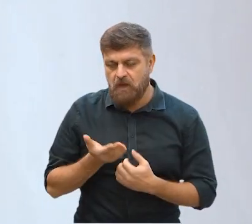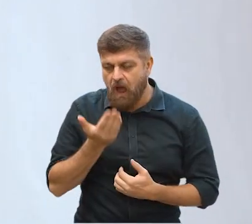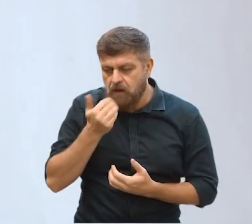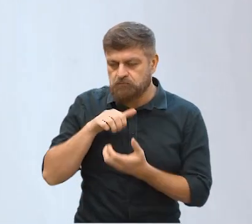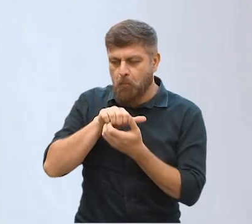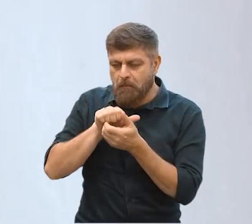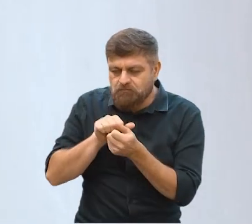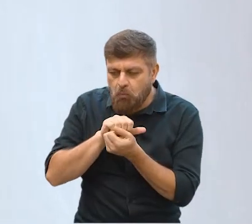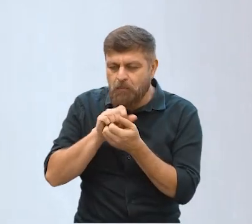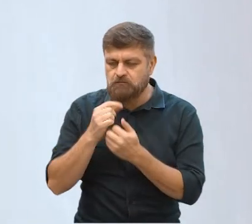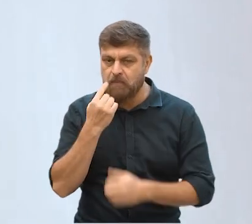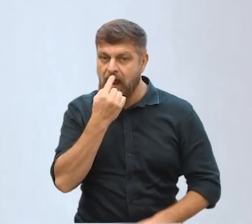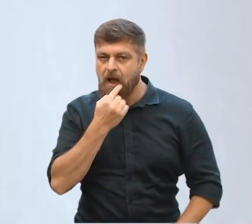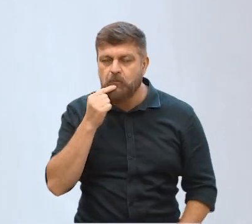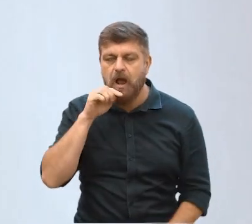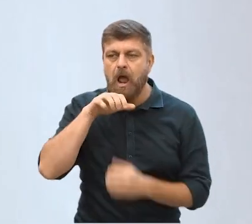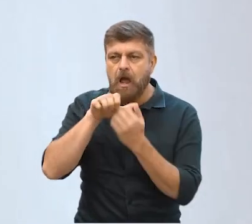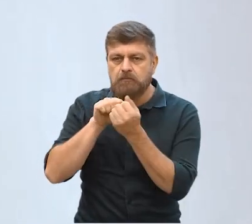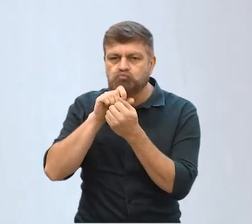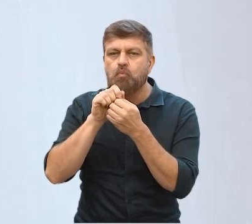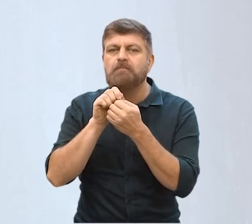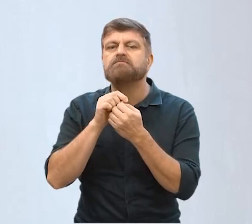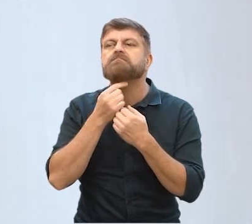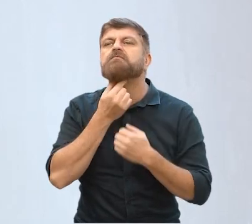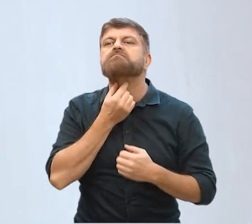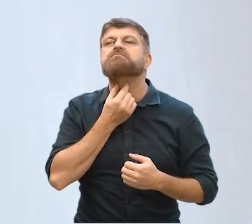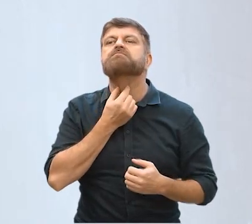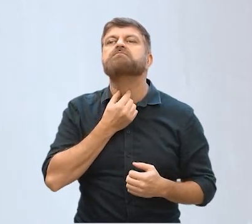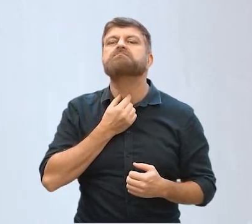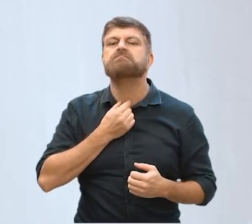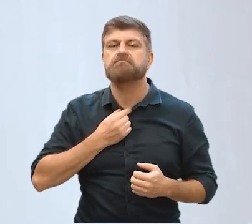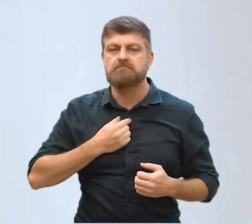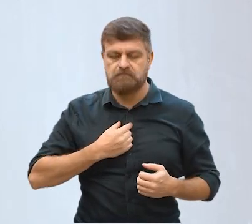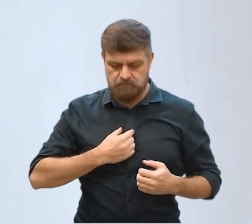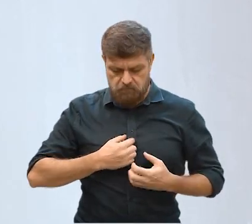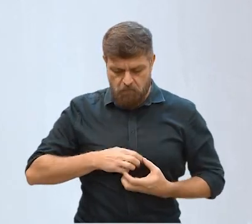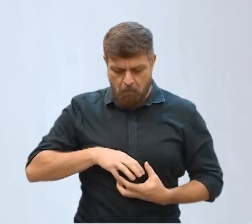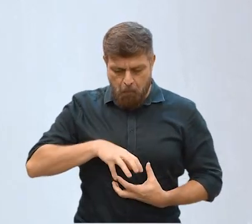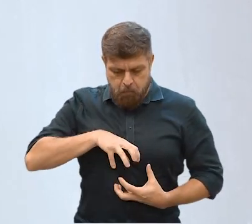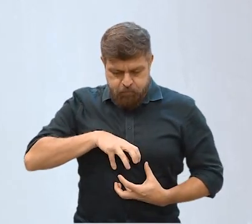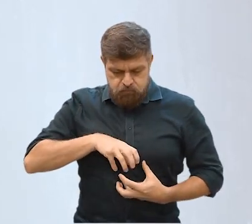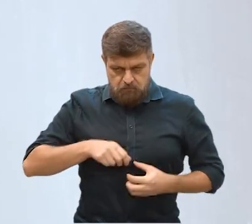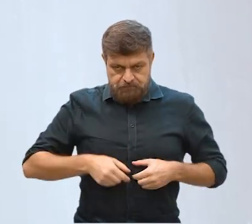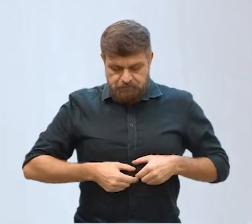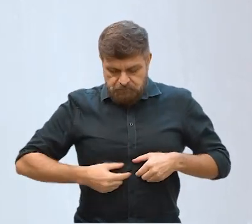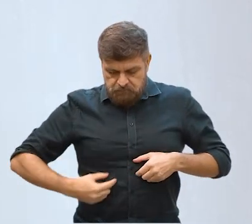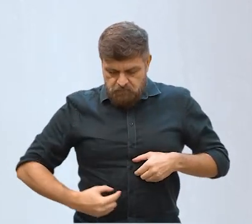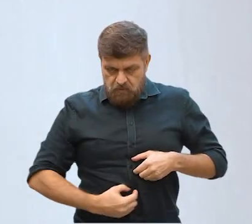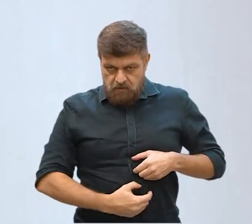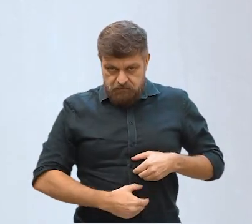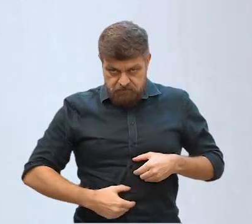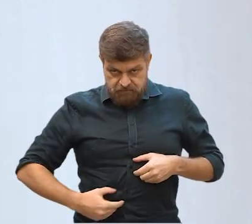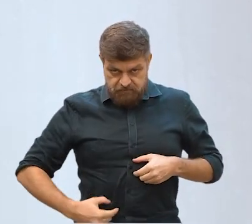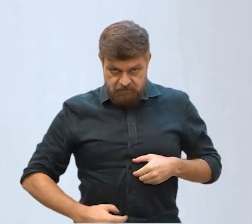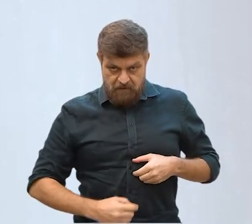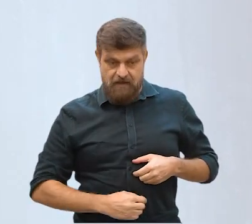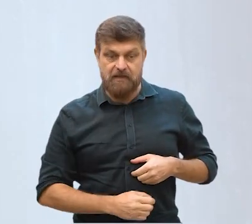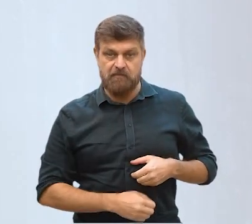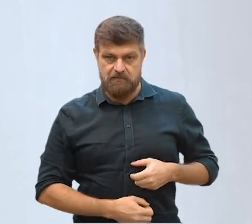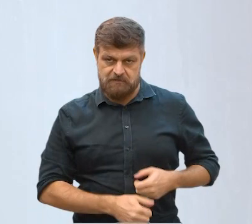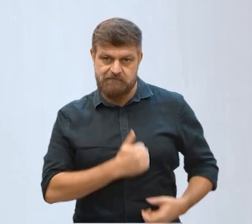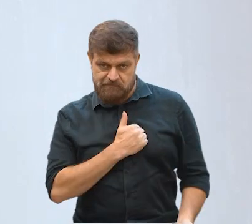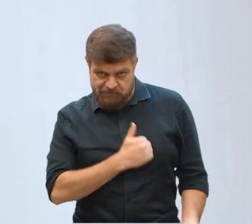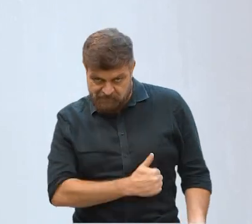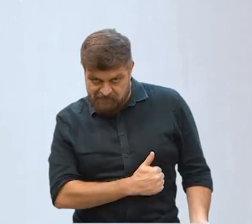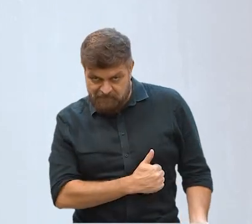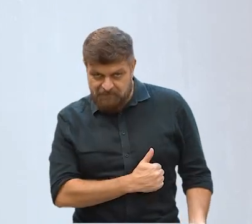come o alimento, ou seja, ele entra pela boca, passa pelo todo o aparelho digestório até a sua saída pelo